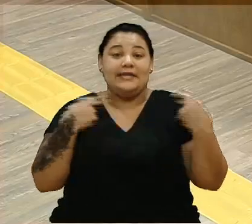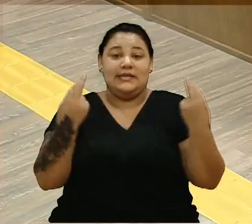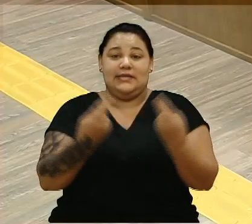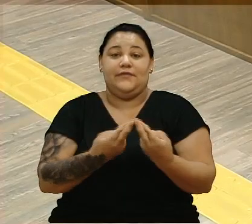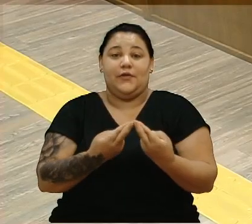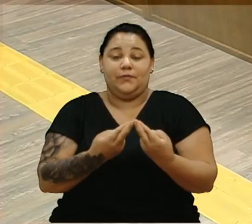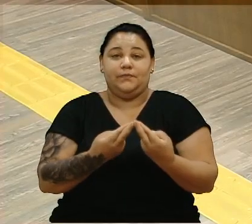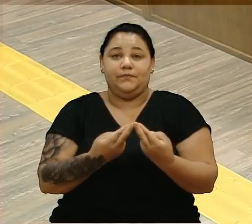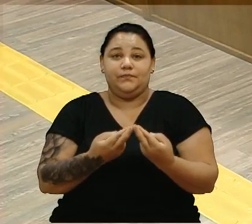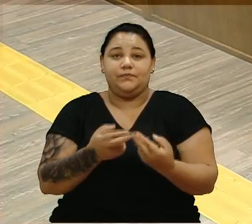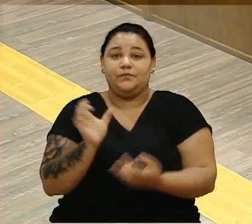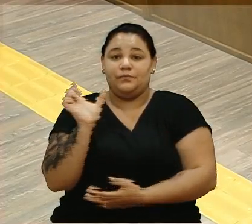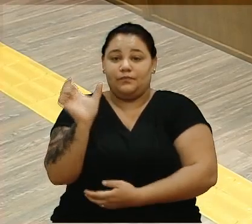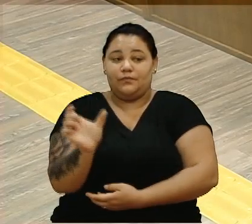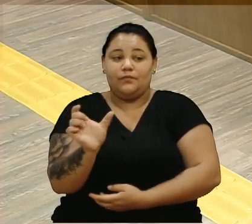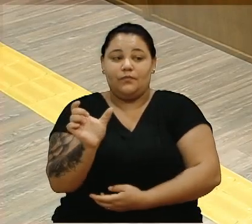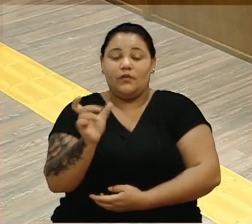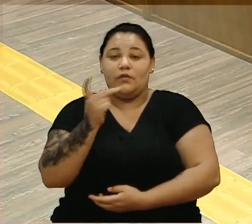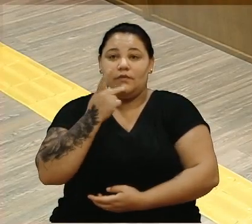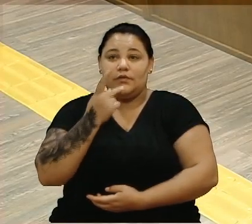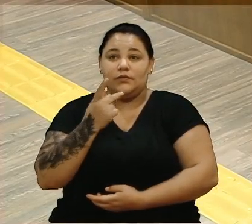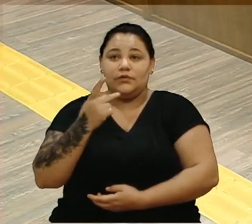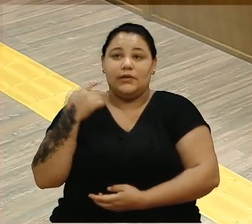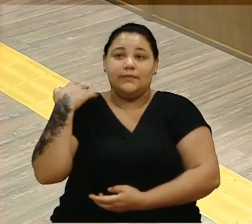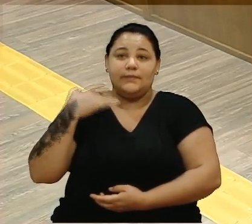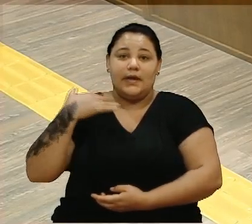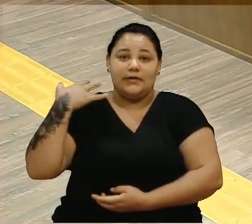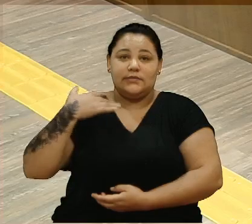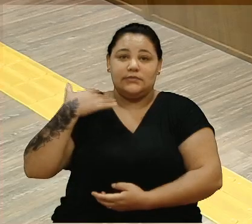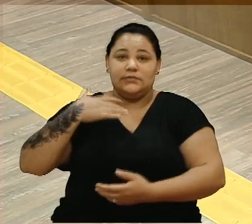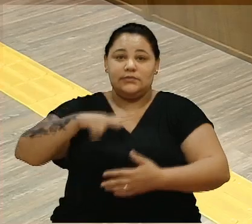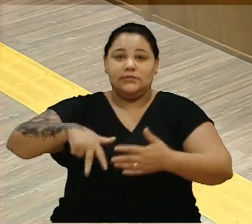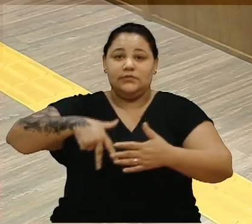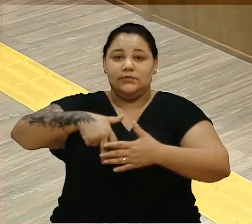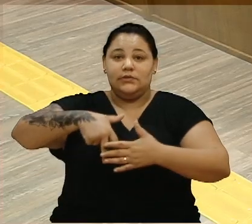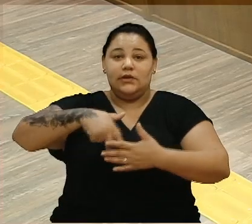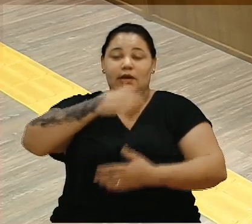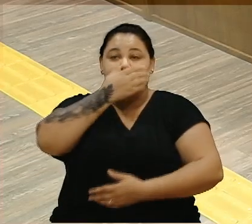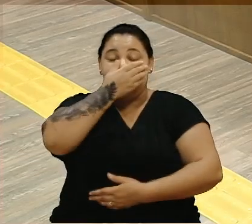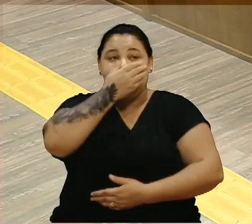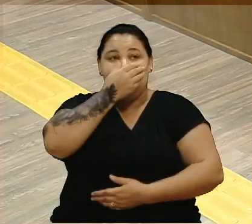expediente. Com a palavra, a vereadora Andressa Marques, da tribuna.